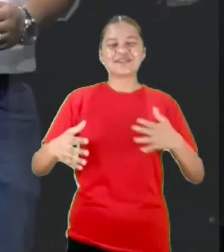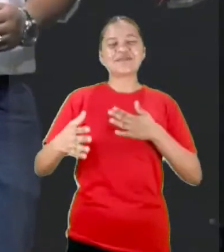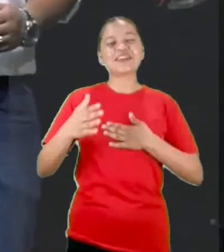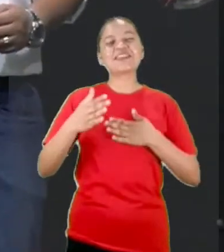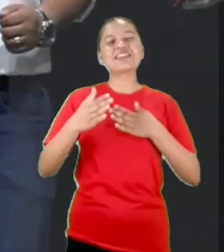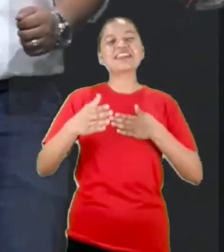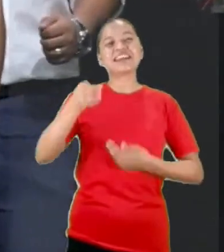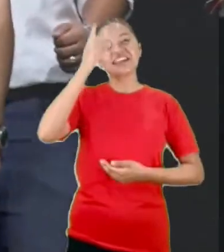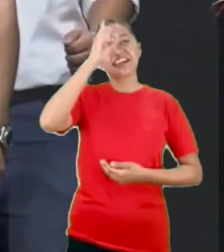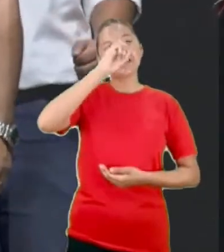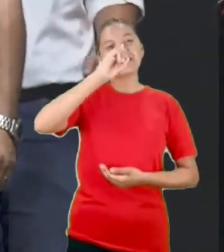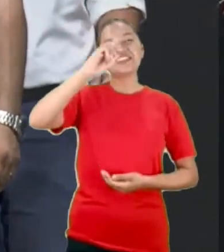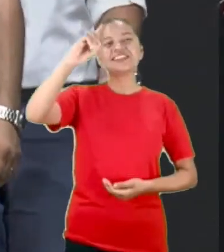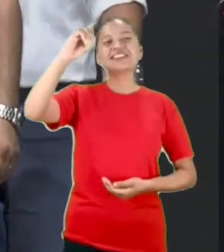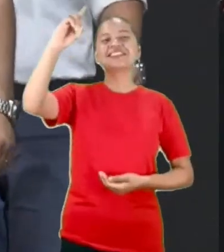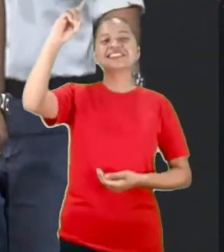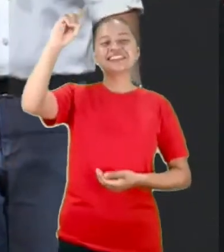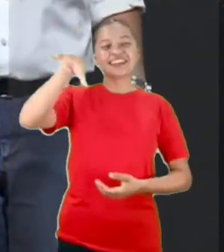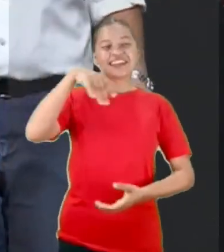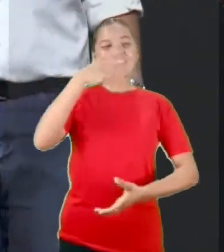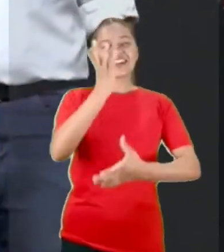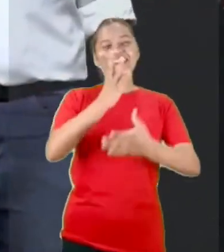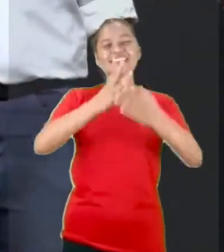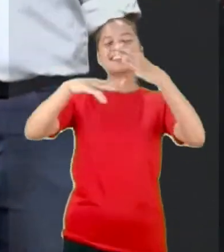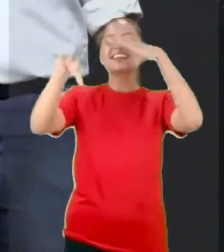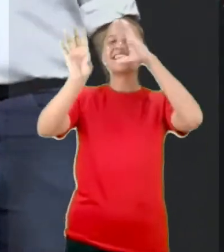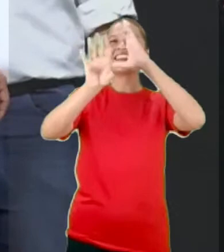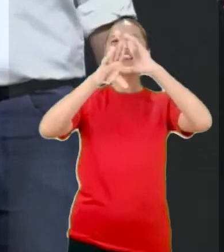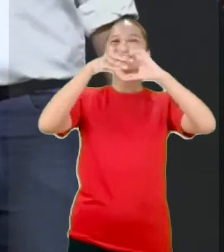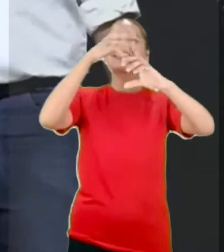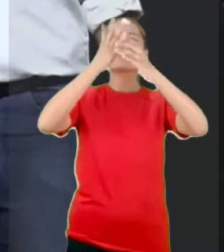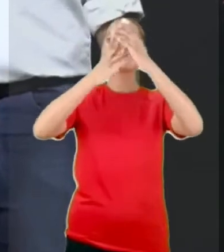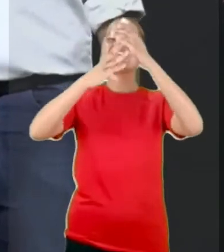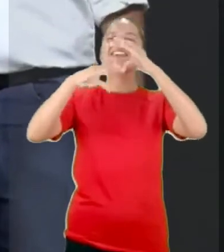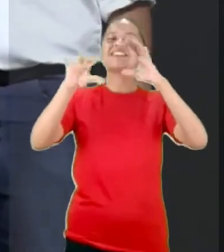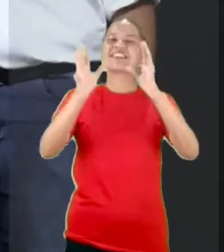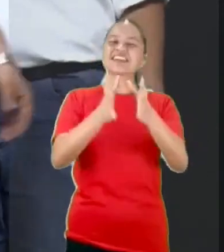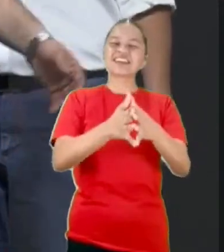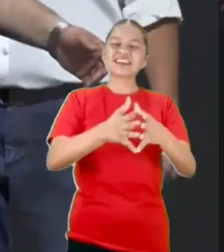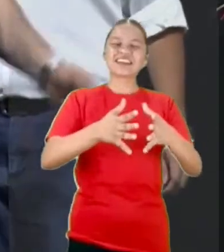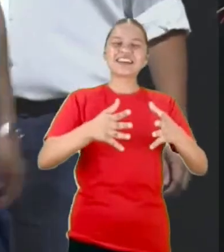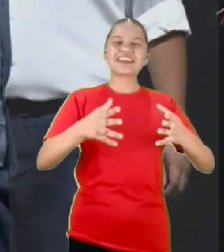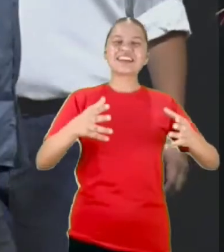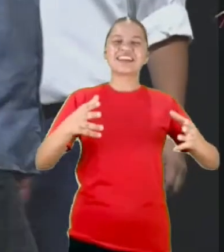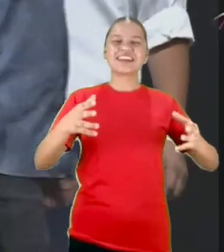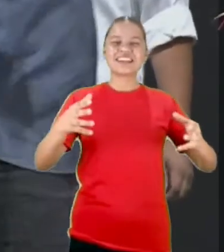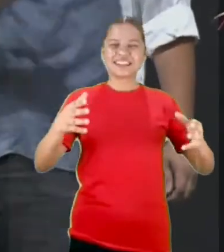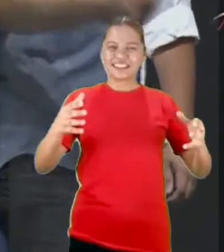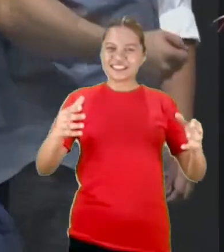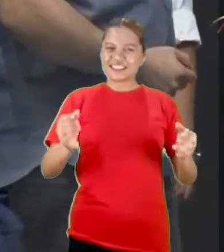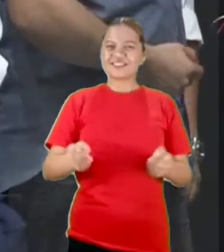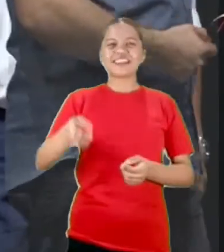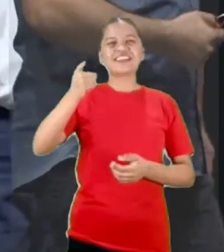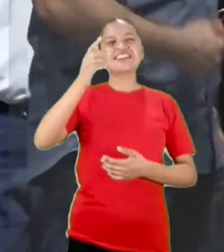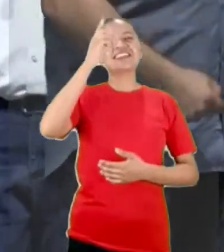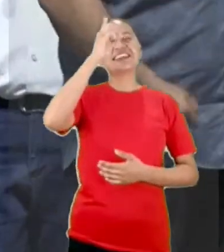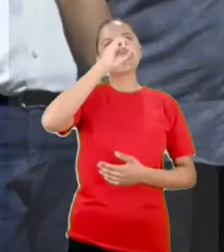sua voz. Deus, cantarei quão grande é o